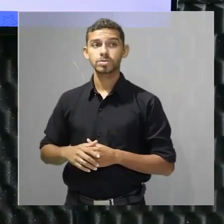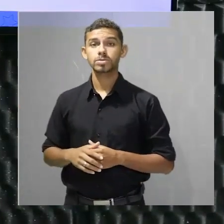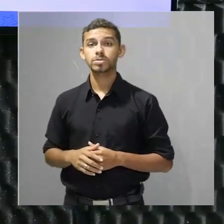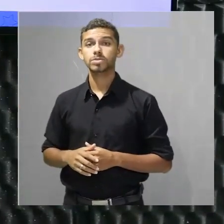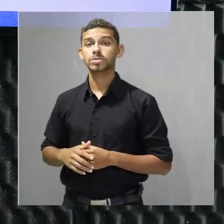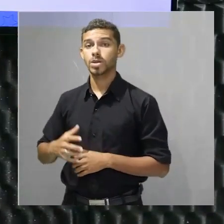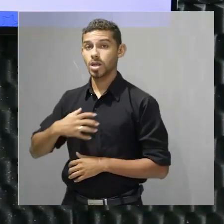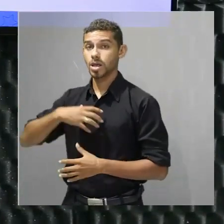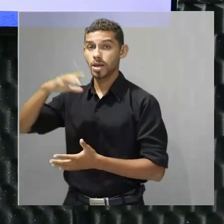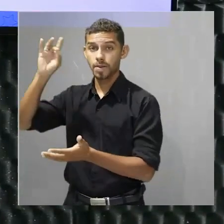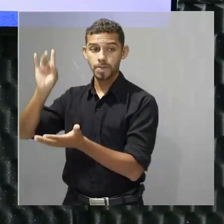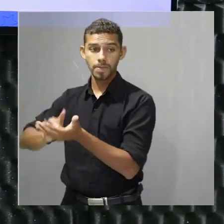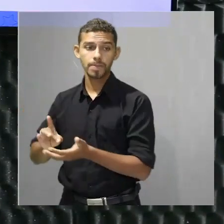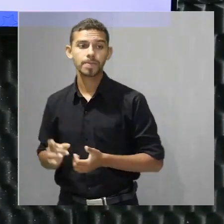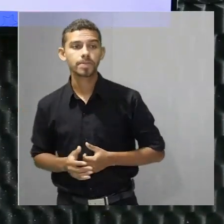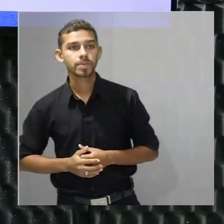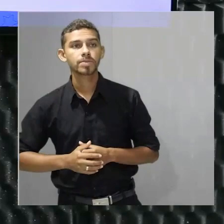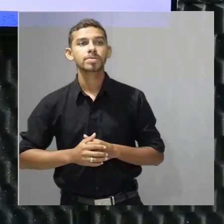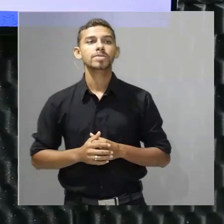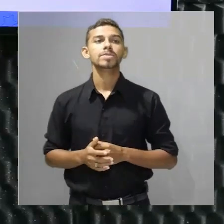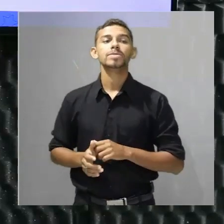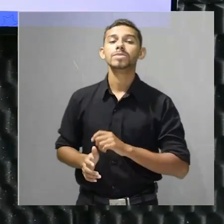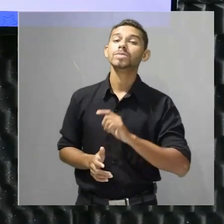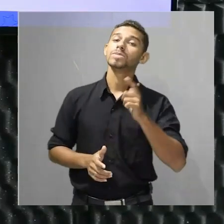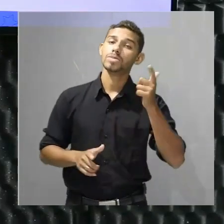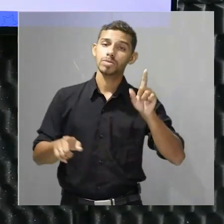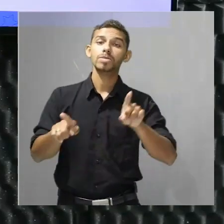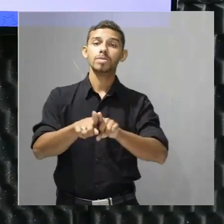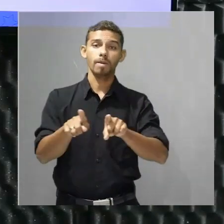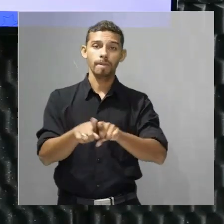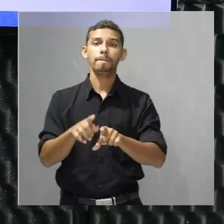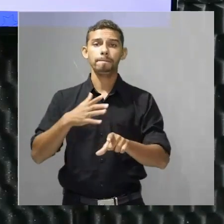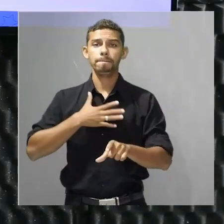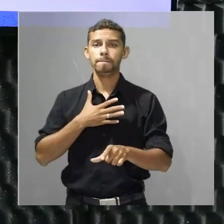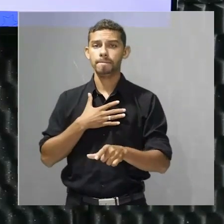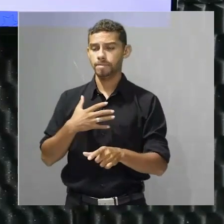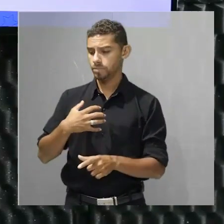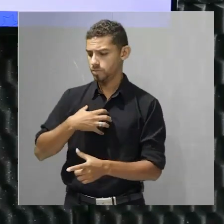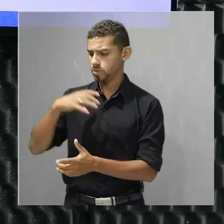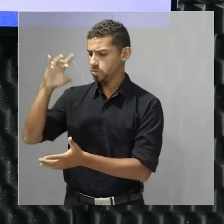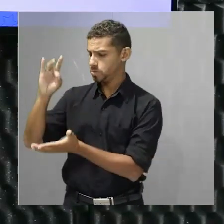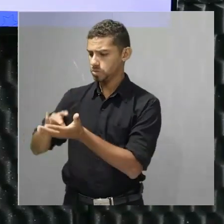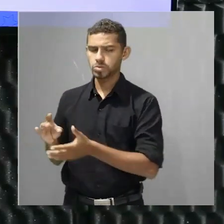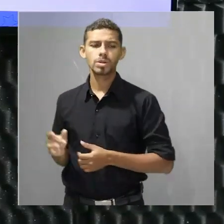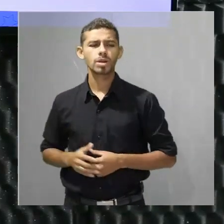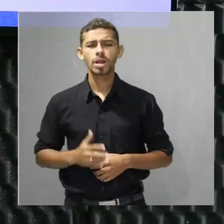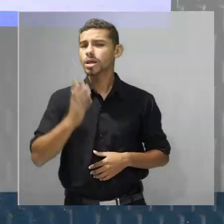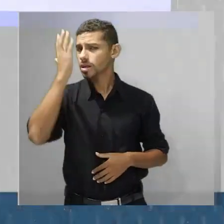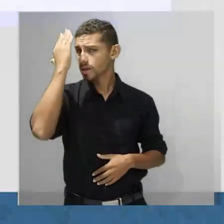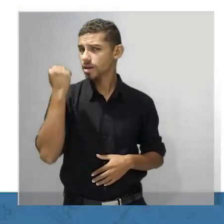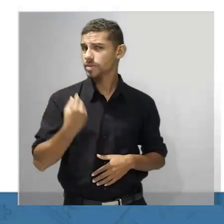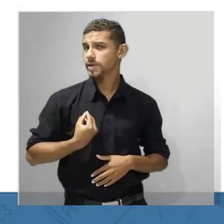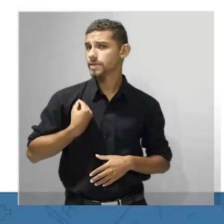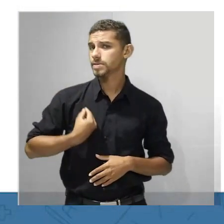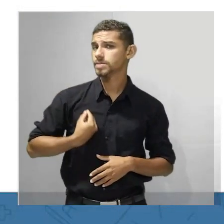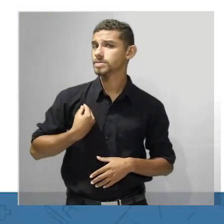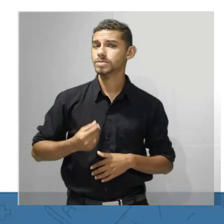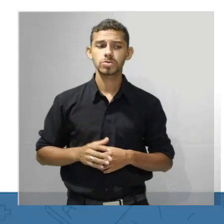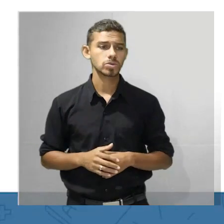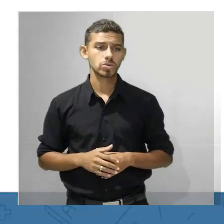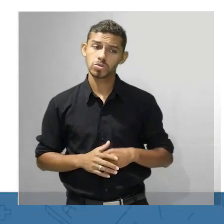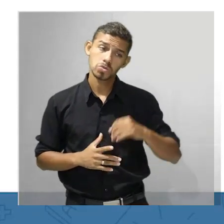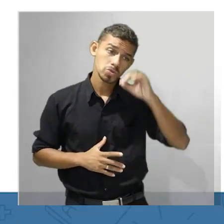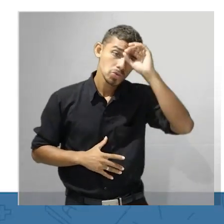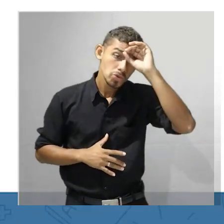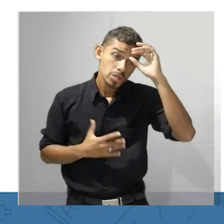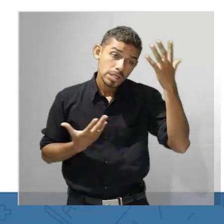outra questão também sobre denotação e conotação saber viver não sei se a